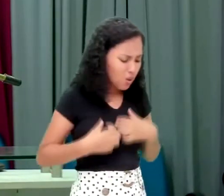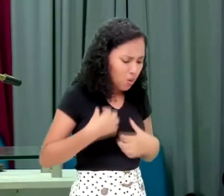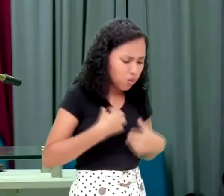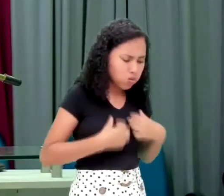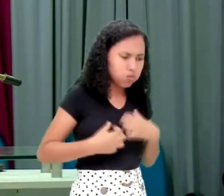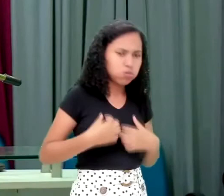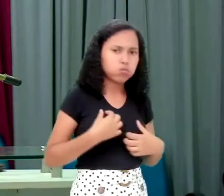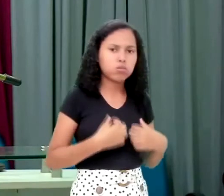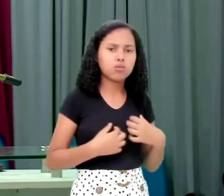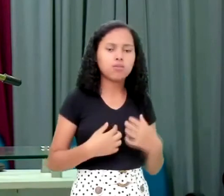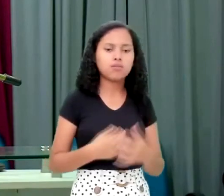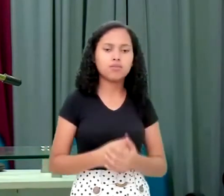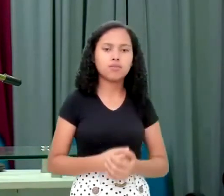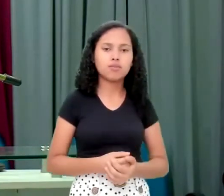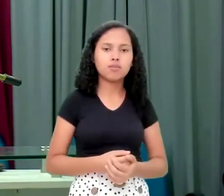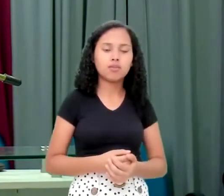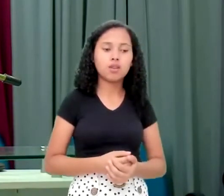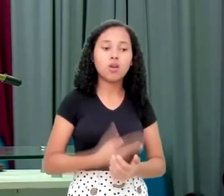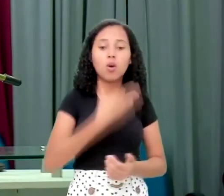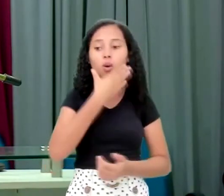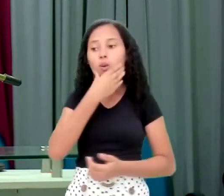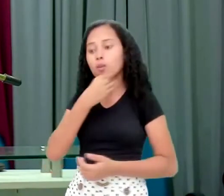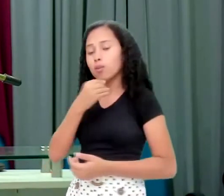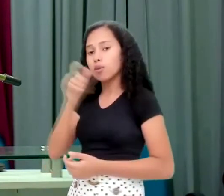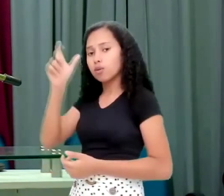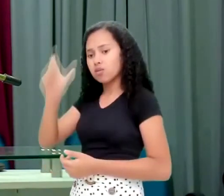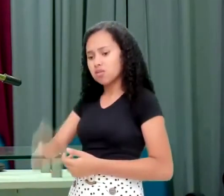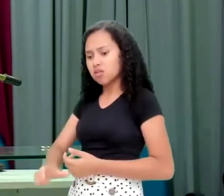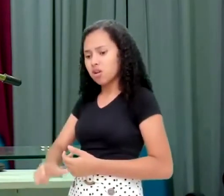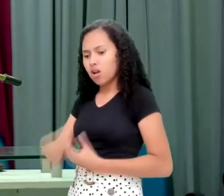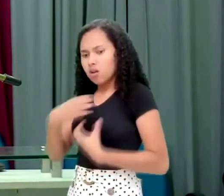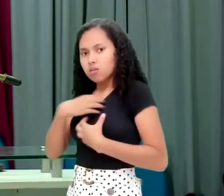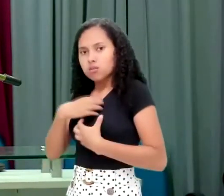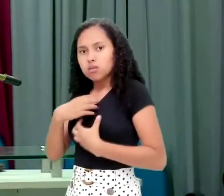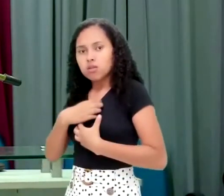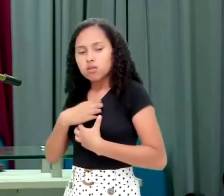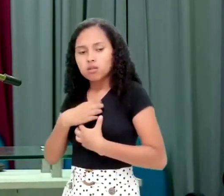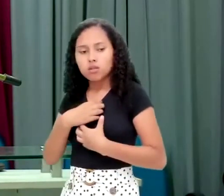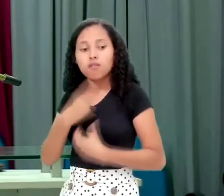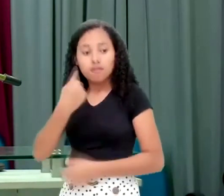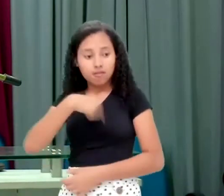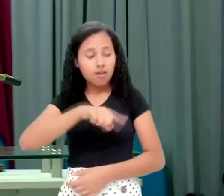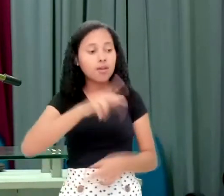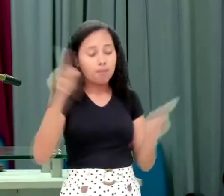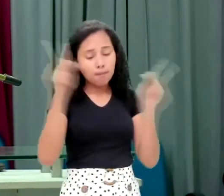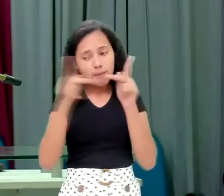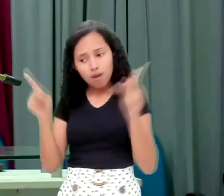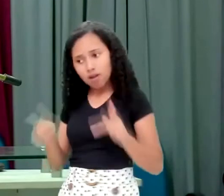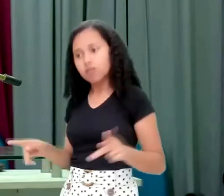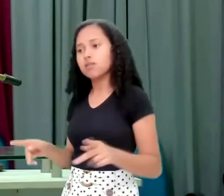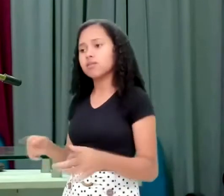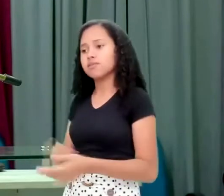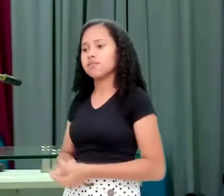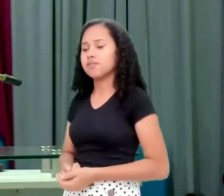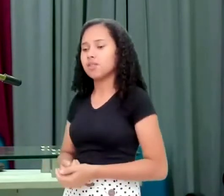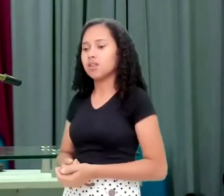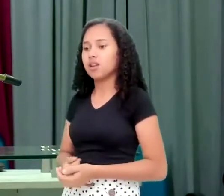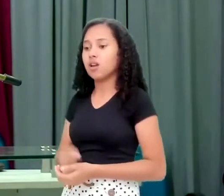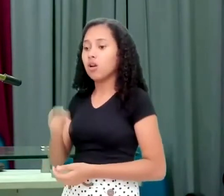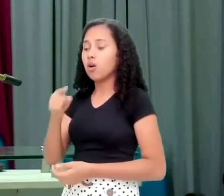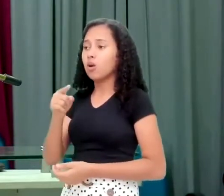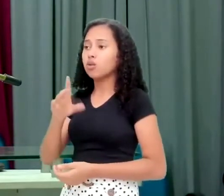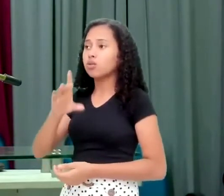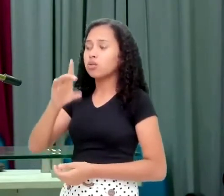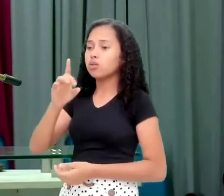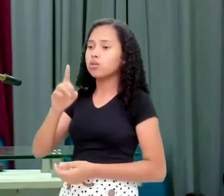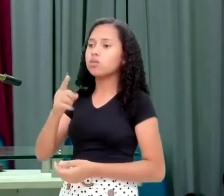Deus, e aquele homem de Deus se comove, e ele diz: pois vai em paz, e seja feito